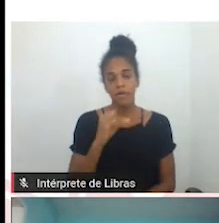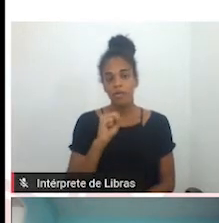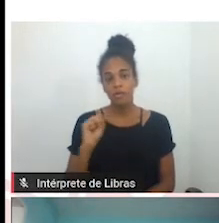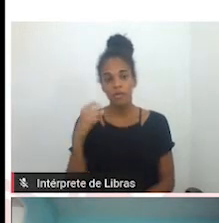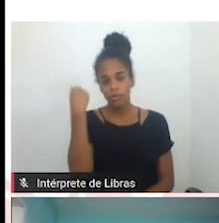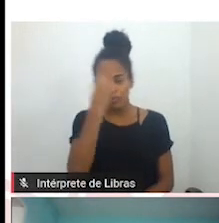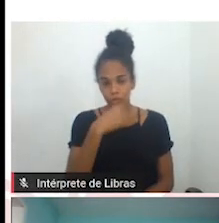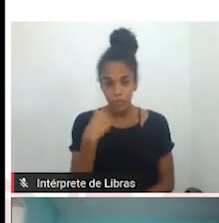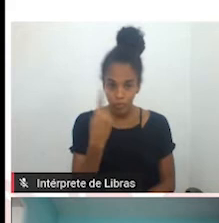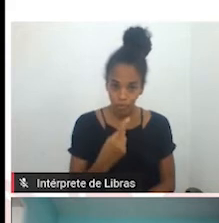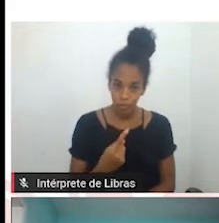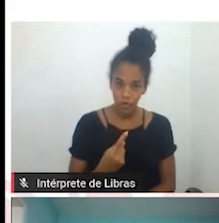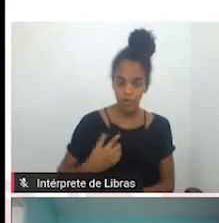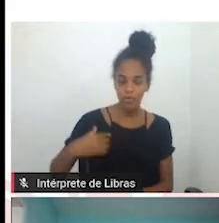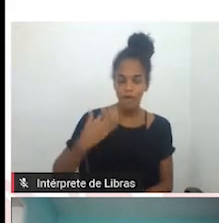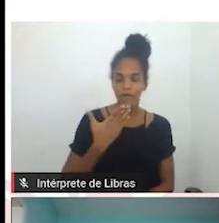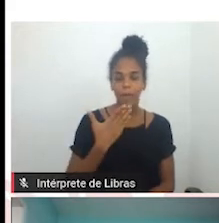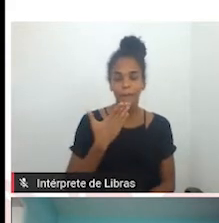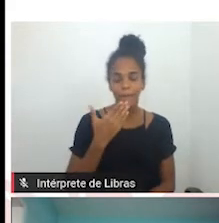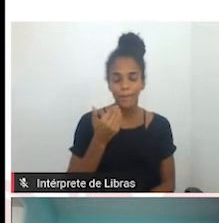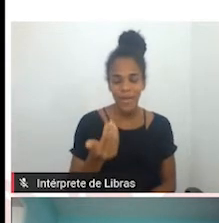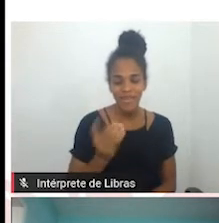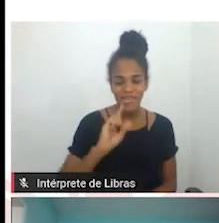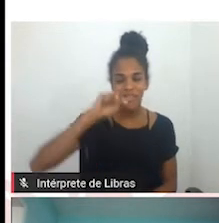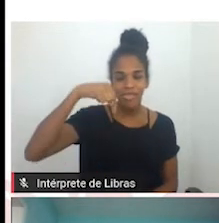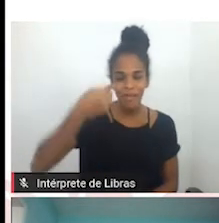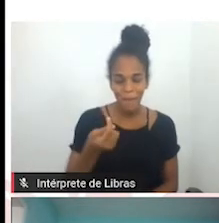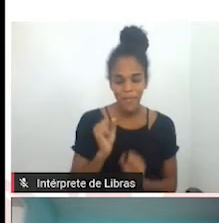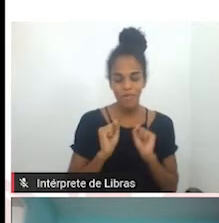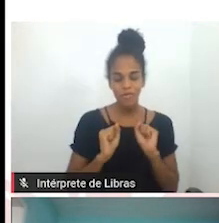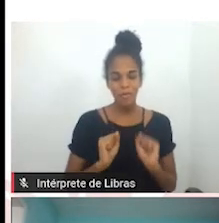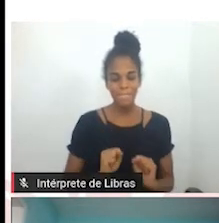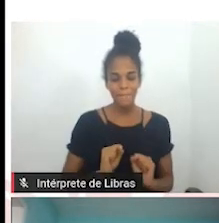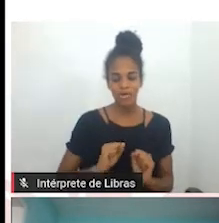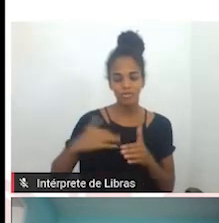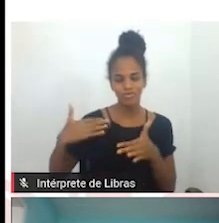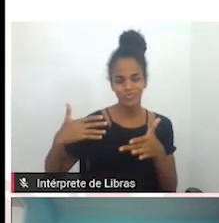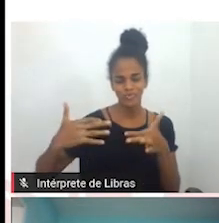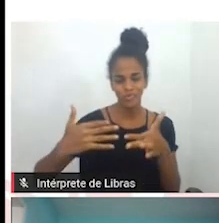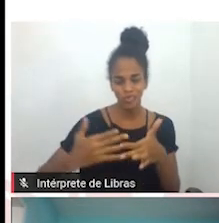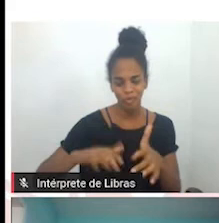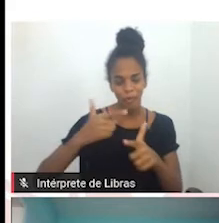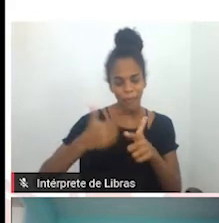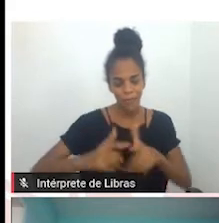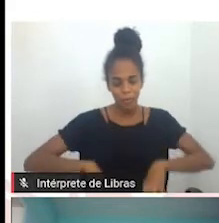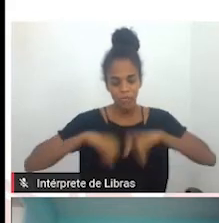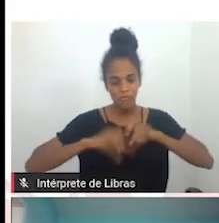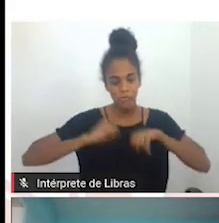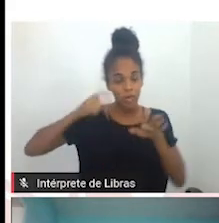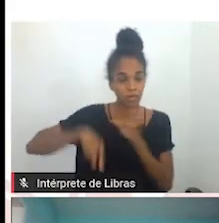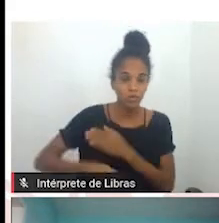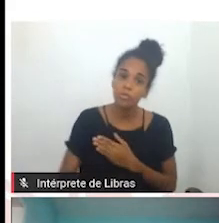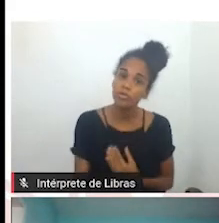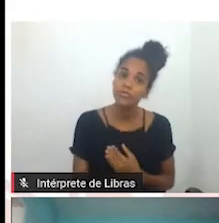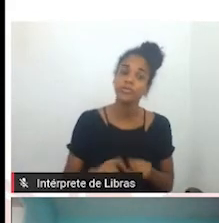bem, eles estão com sintomas leves, eles podem evoluir com Sarag. Então, é bom a gente dar uma olhadinha mais de perto neles, né?